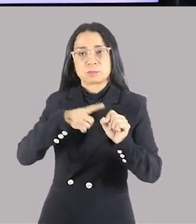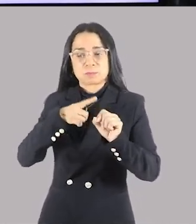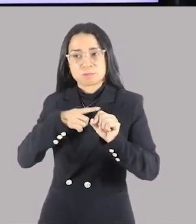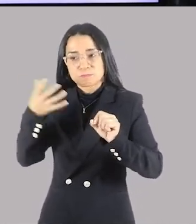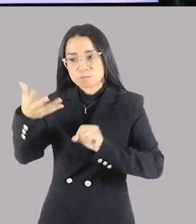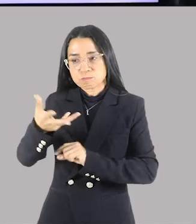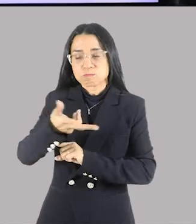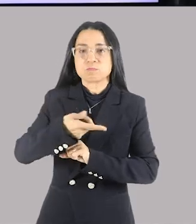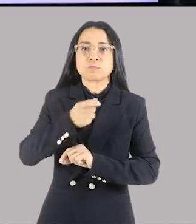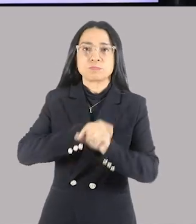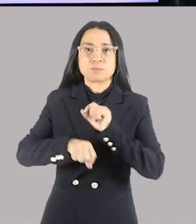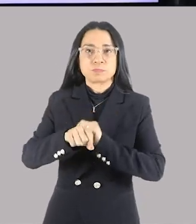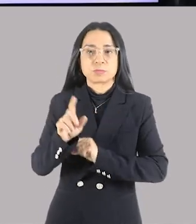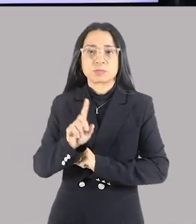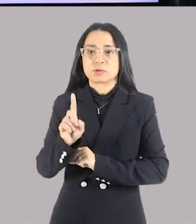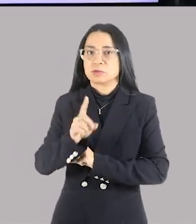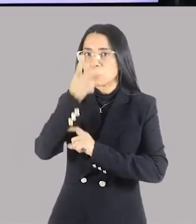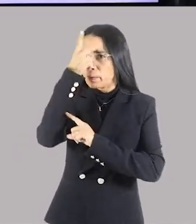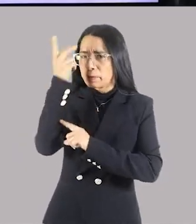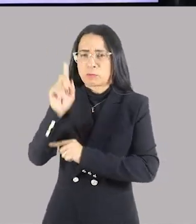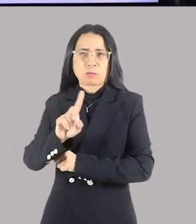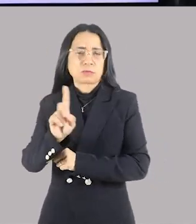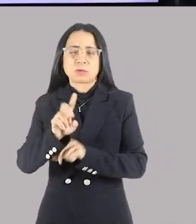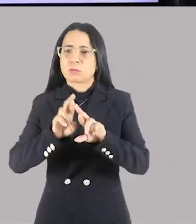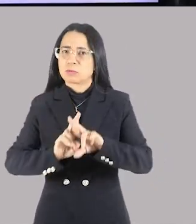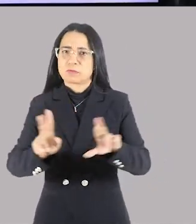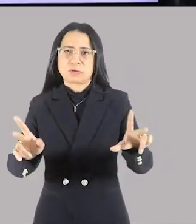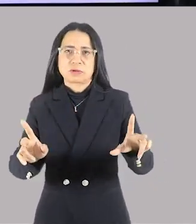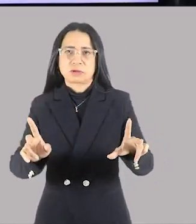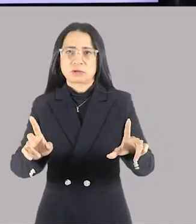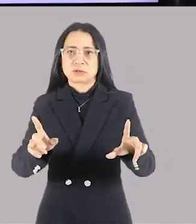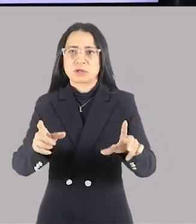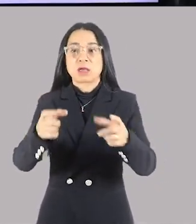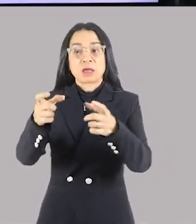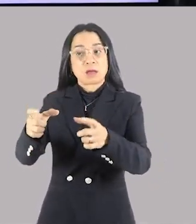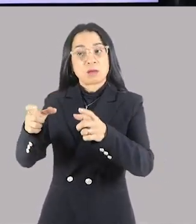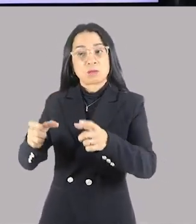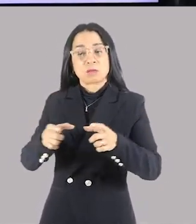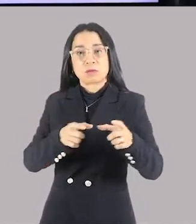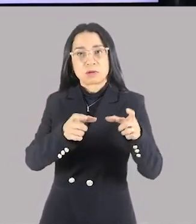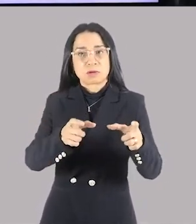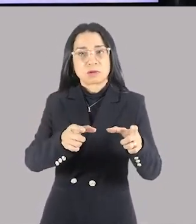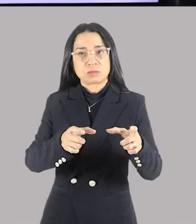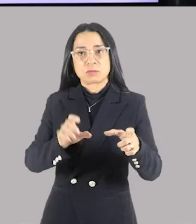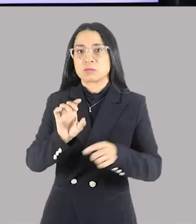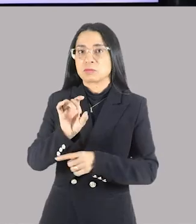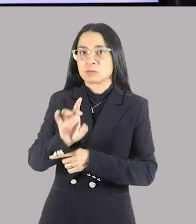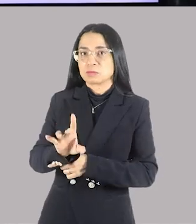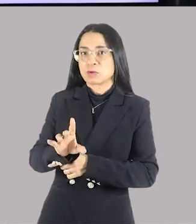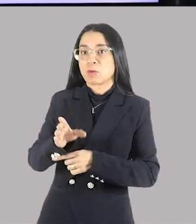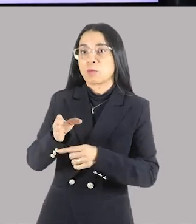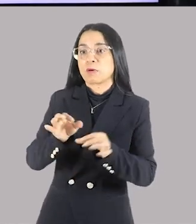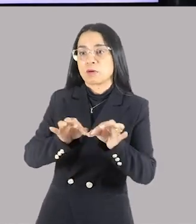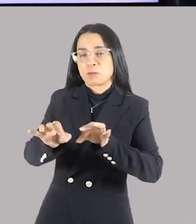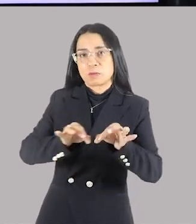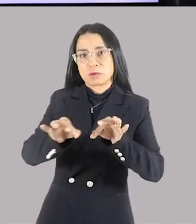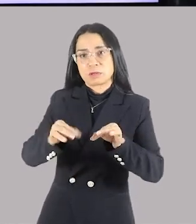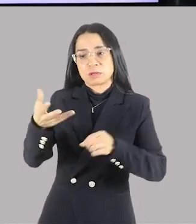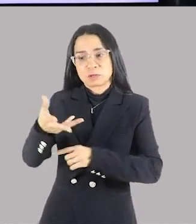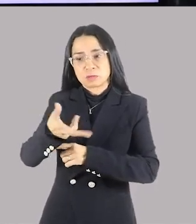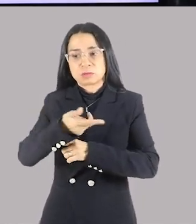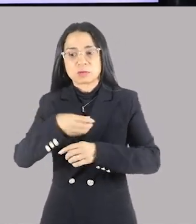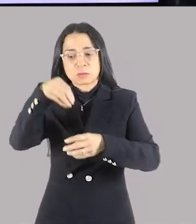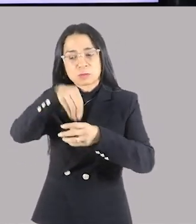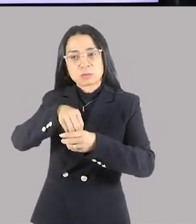competências, no entanto, não são pessoas, tudo bem? Não há uma repartição em novas pessoas, apenas uma divisão de competências